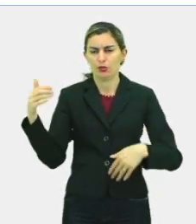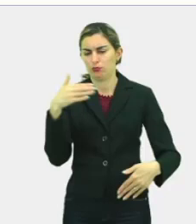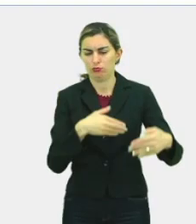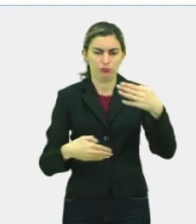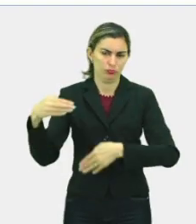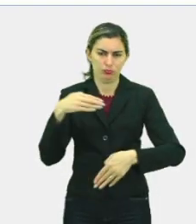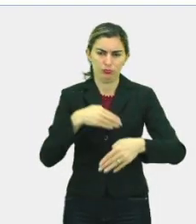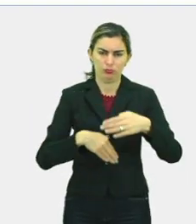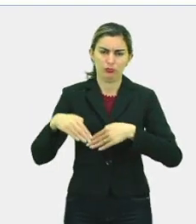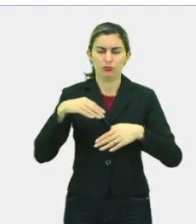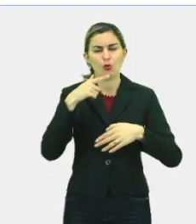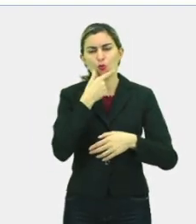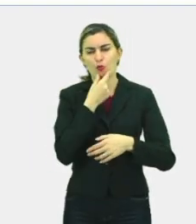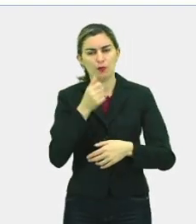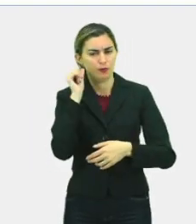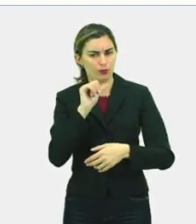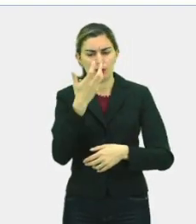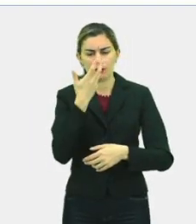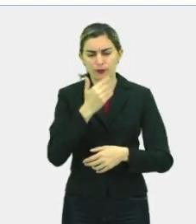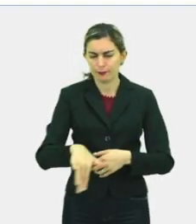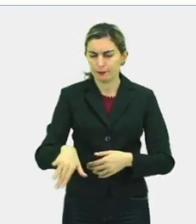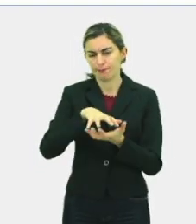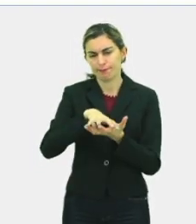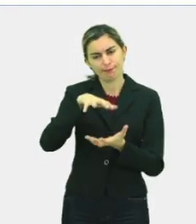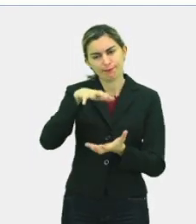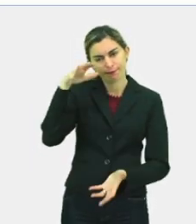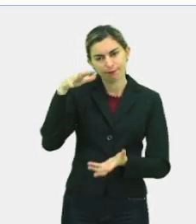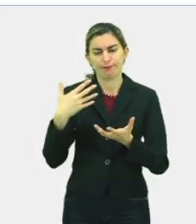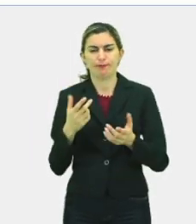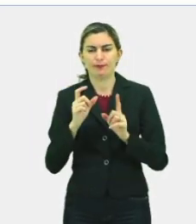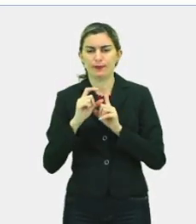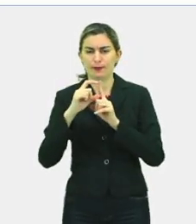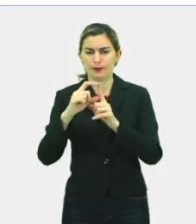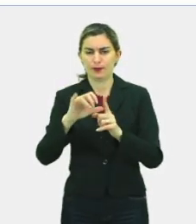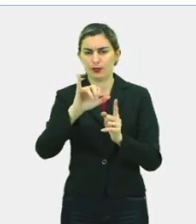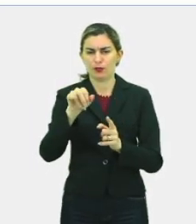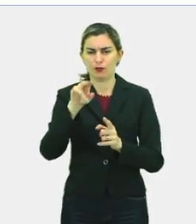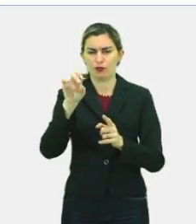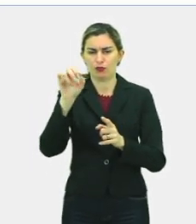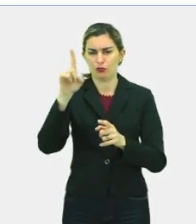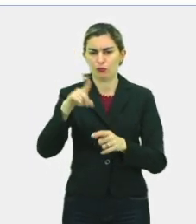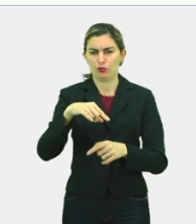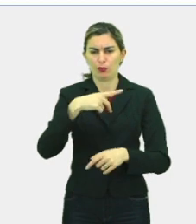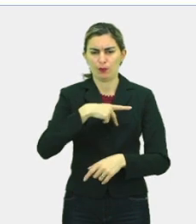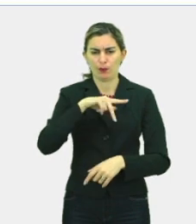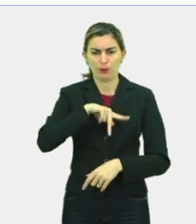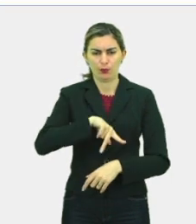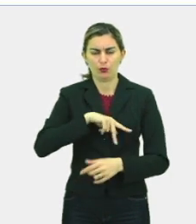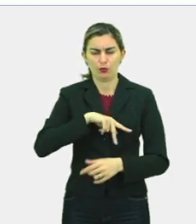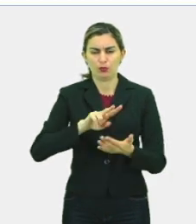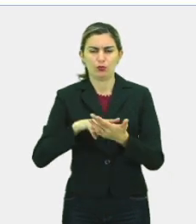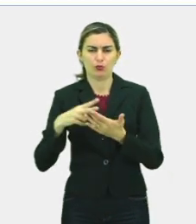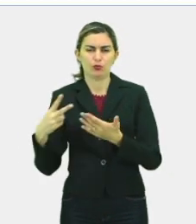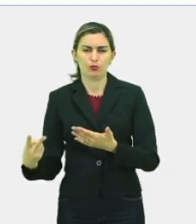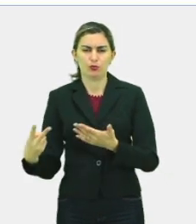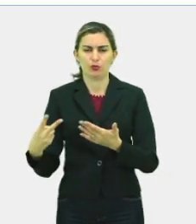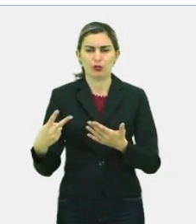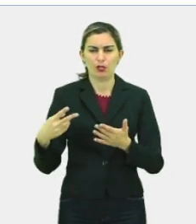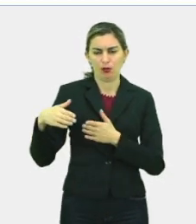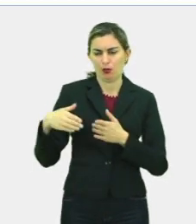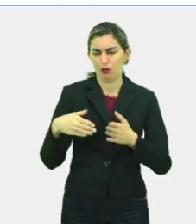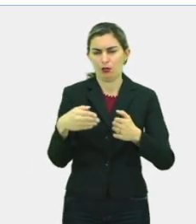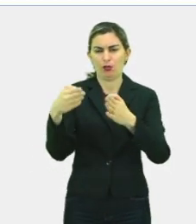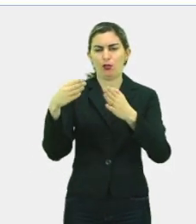pudessem participar, homens, mulheres, crianças e idosos. A palavra judô em português pode ser traduzida